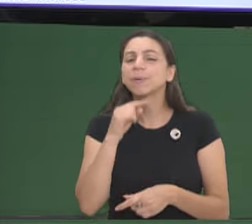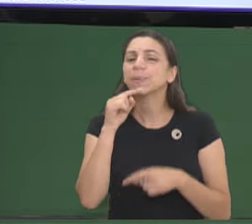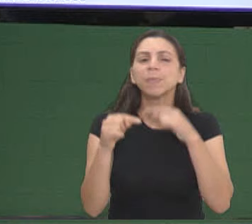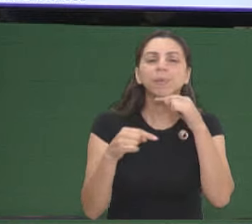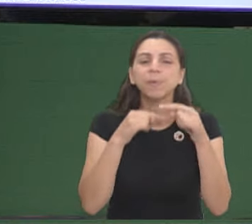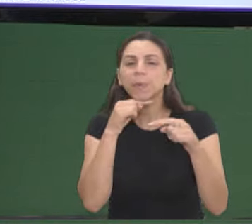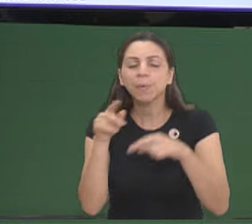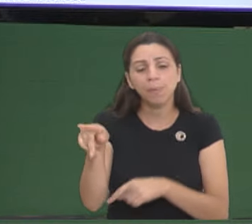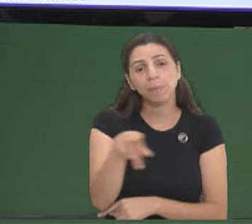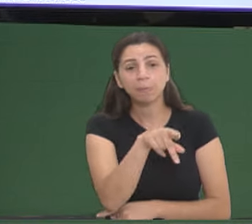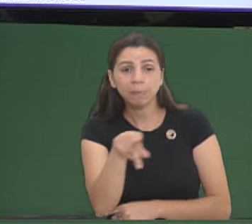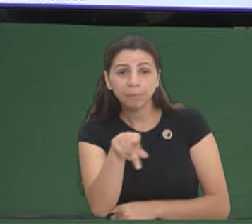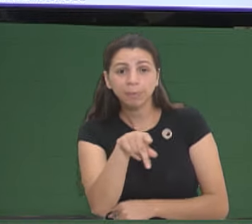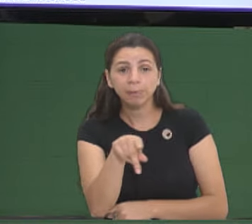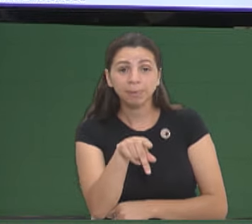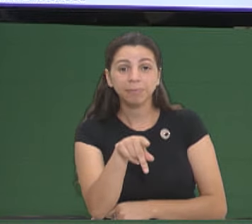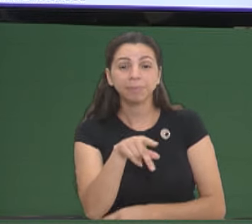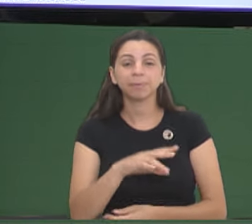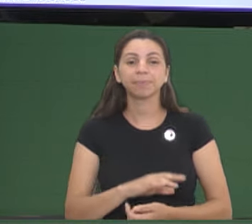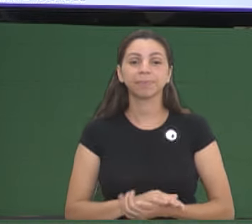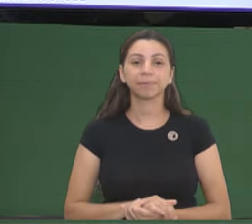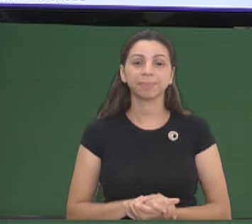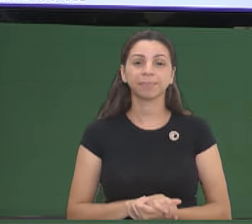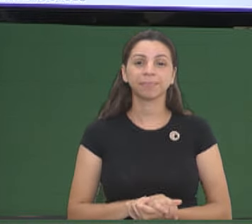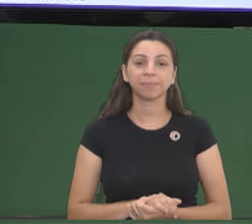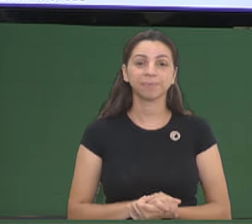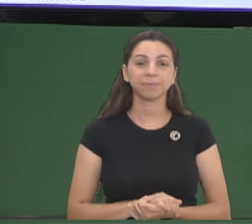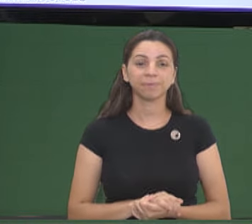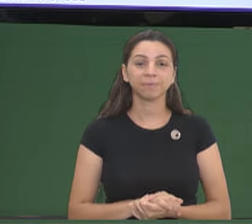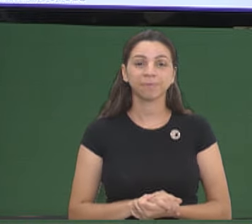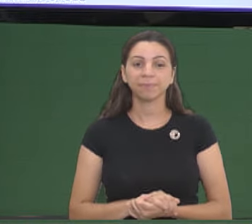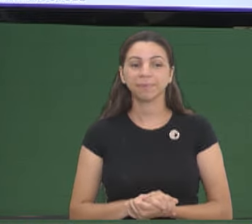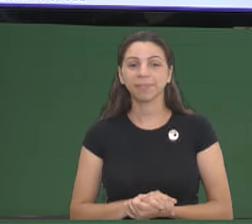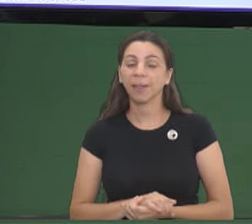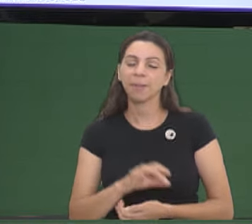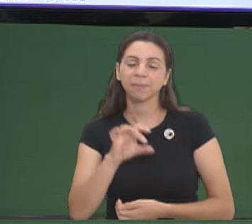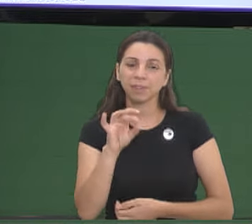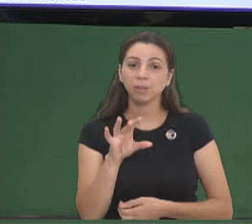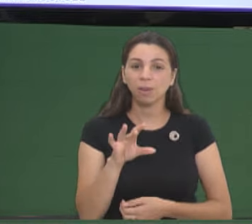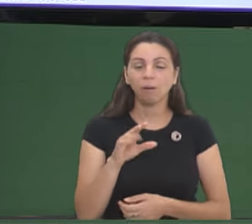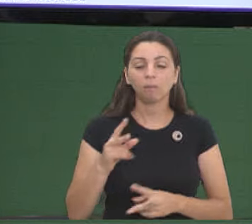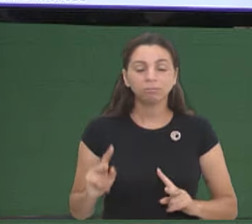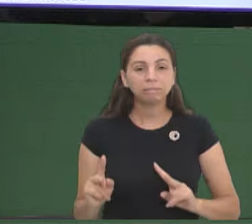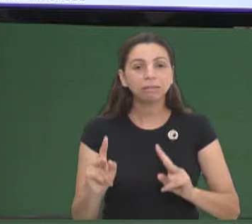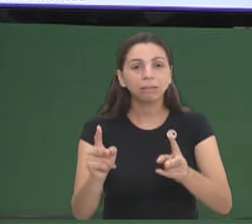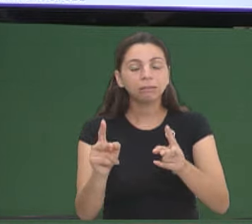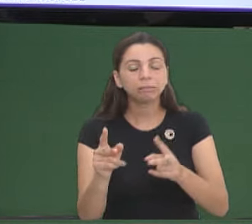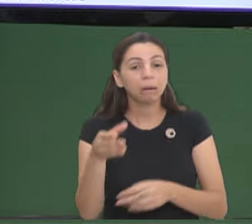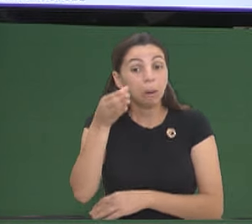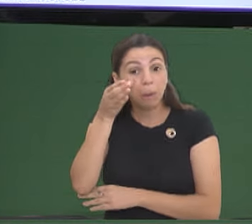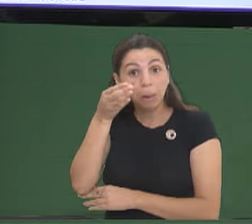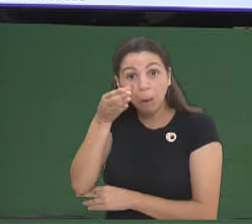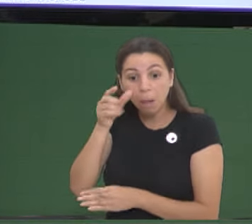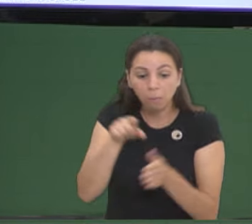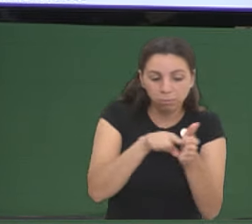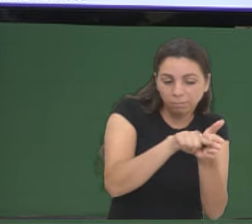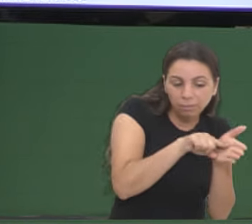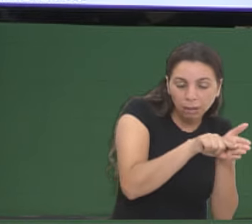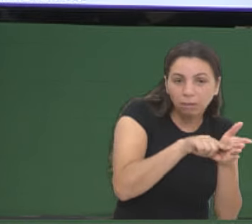de vocês com os professores, né? E não fique só nisso, né? Continuem sendo curiosos,